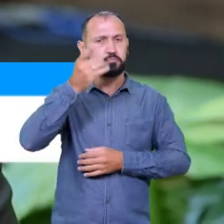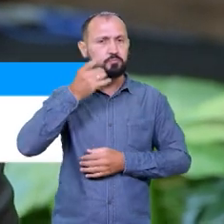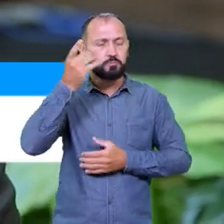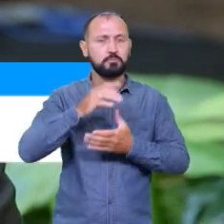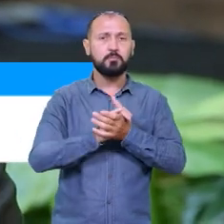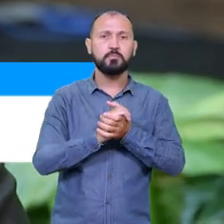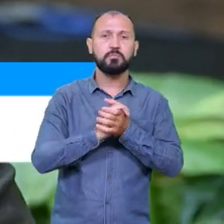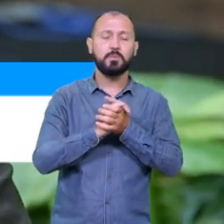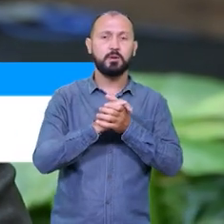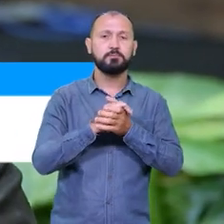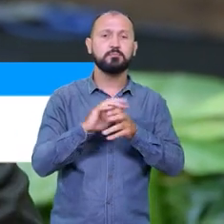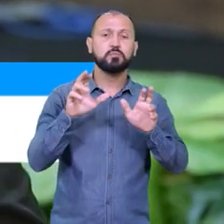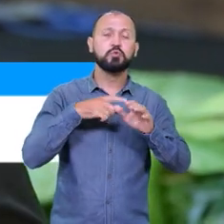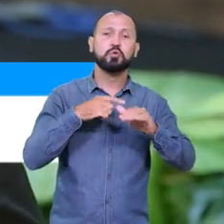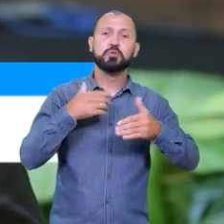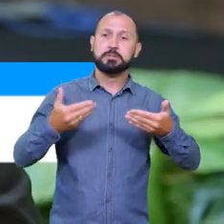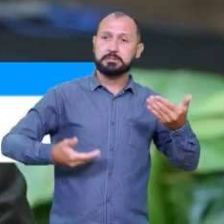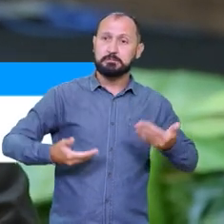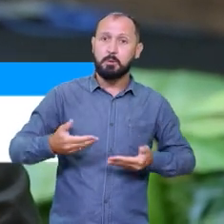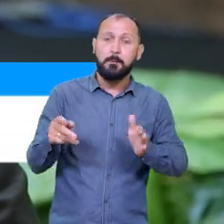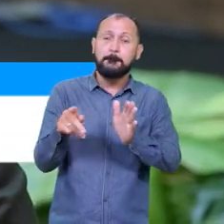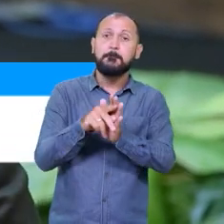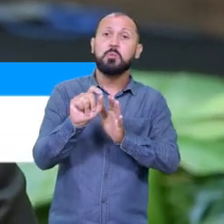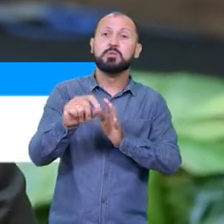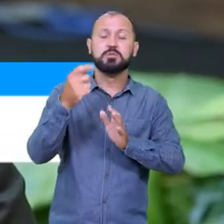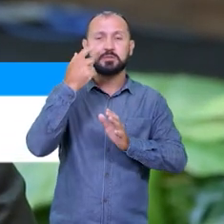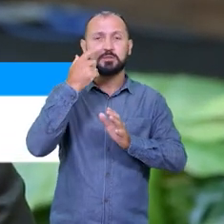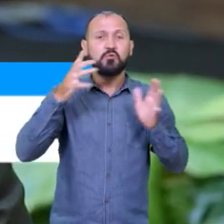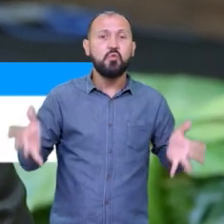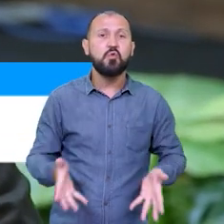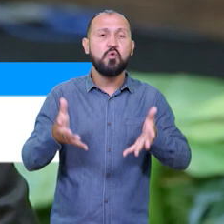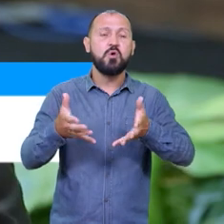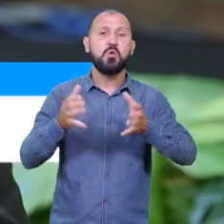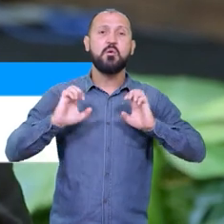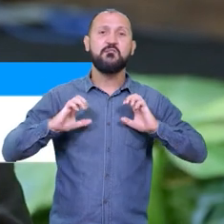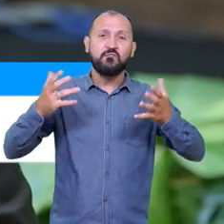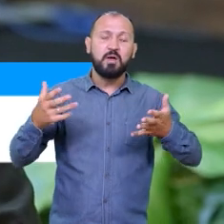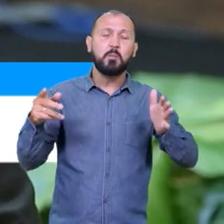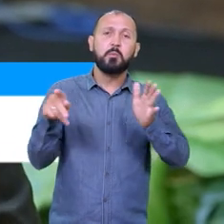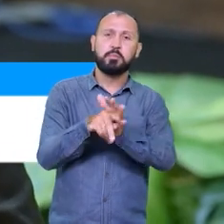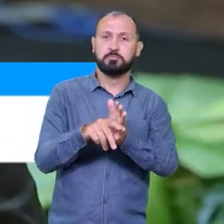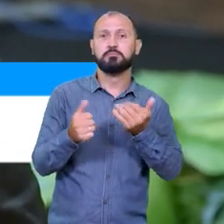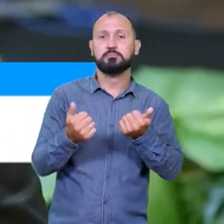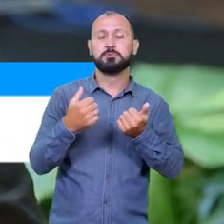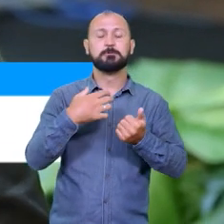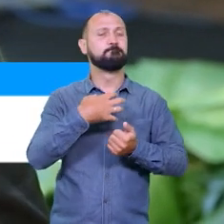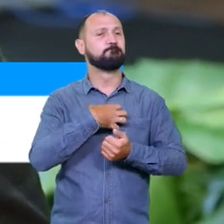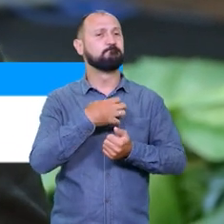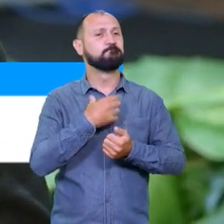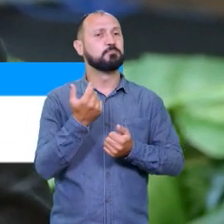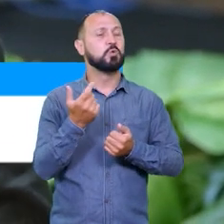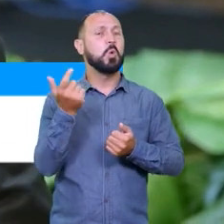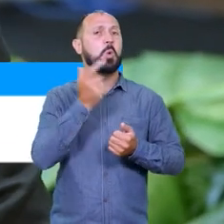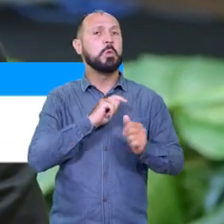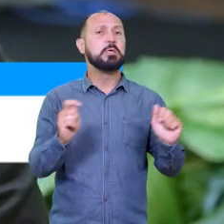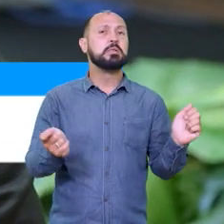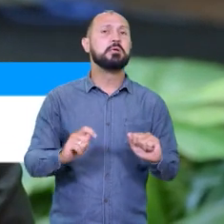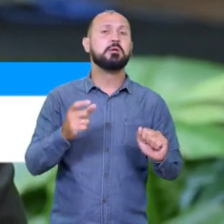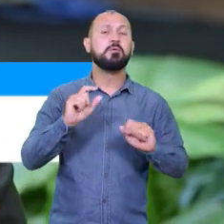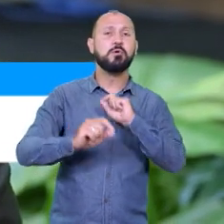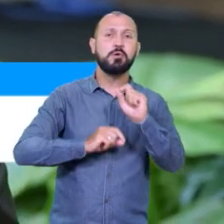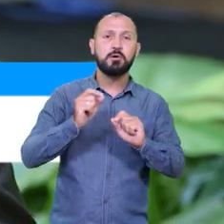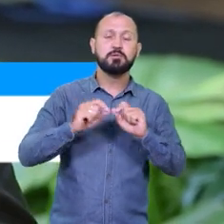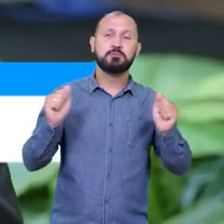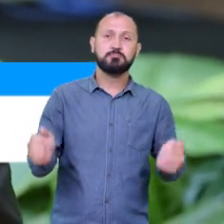das do segmento servidores das casas legislativas acho que a gente teve um grande evento e a gente chega com um sentimento de